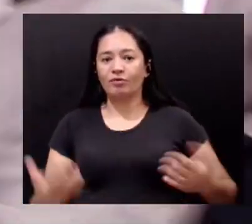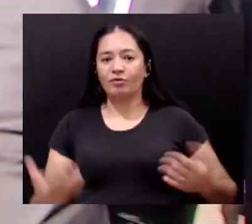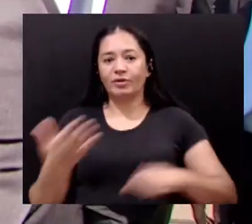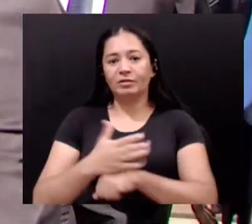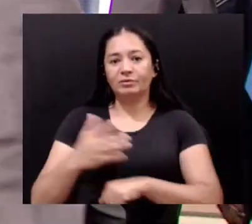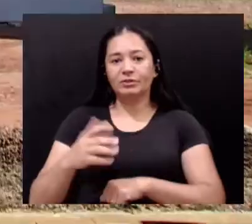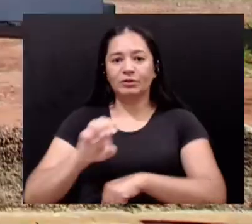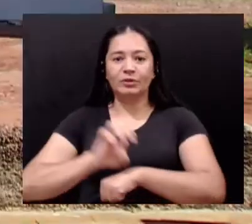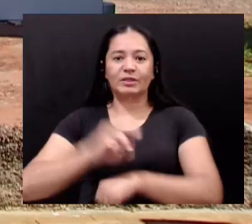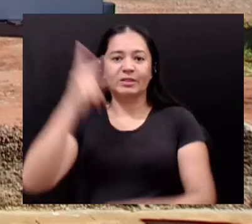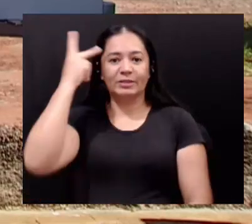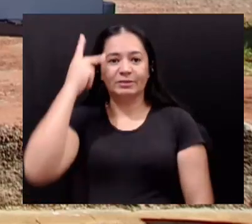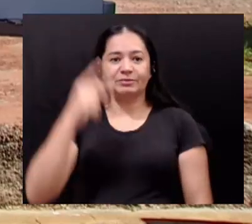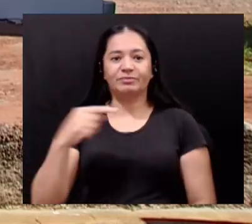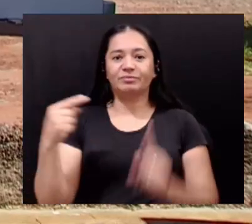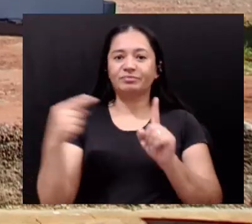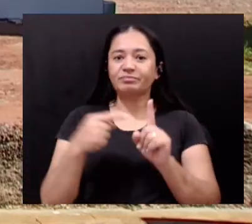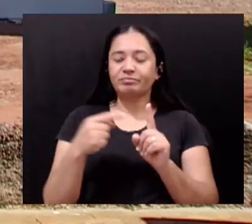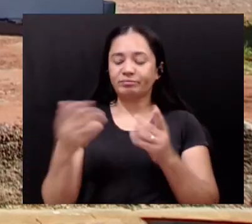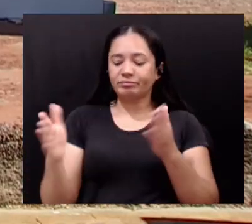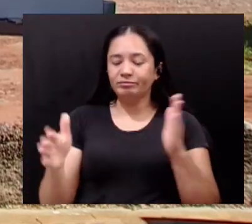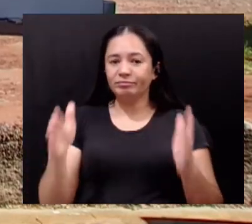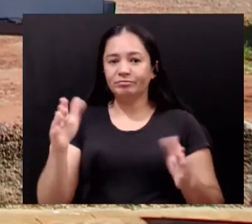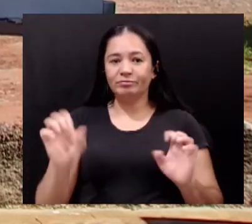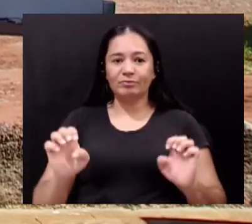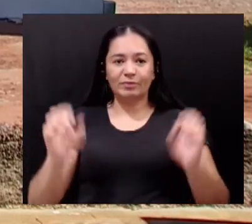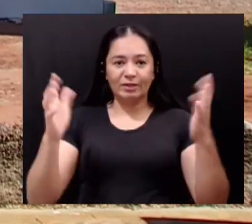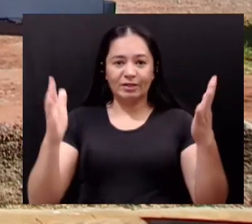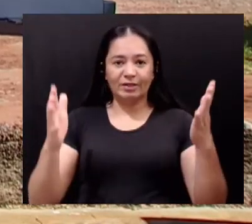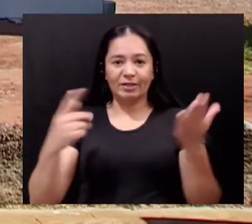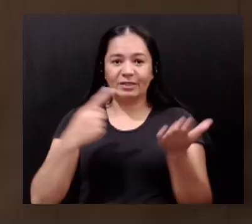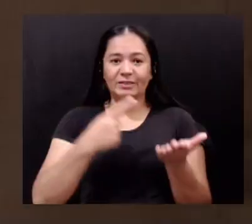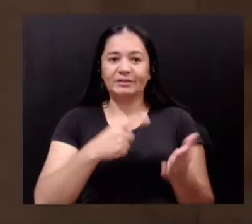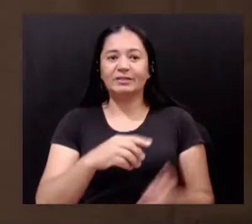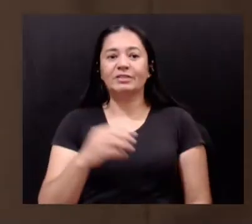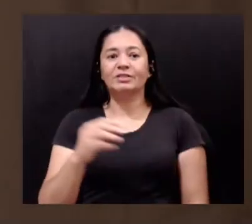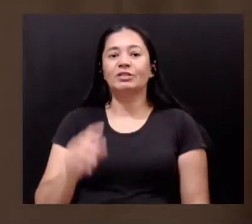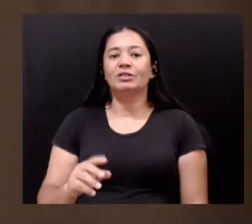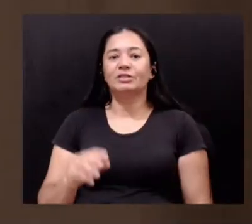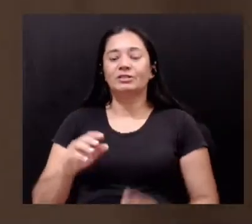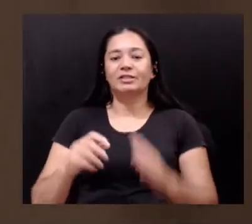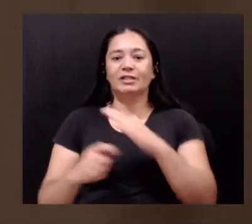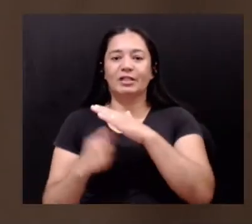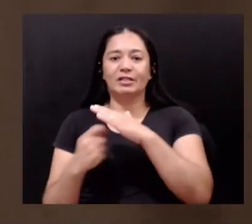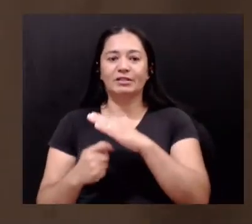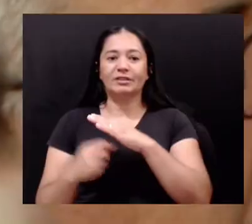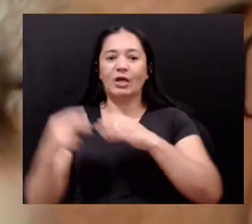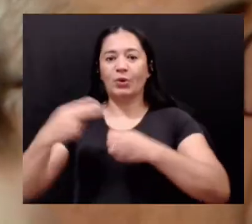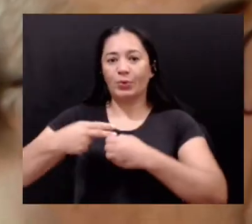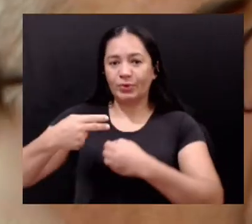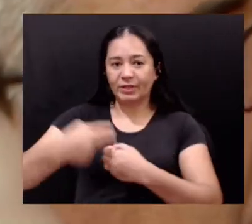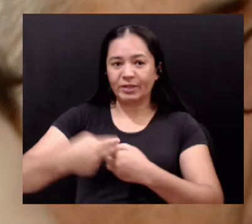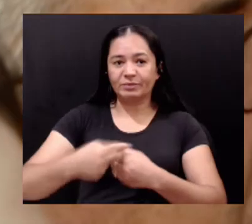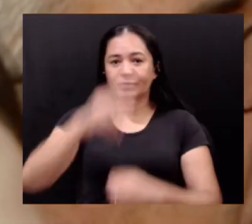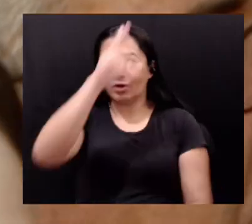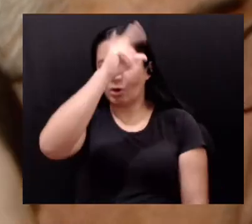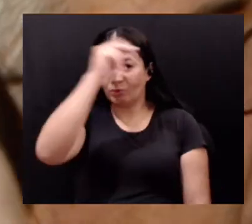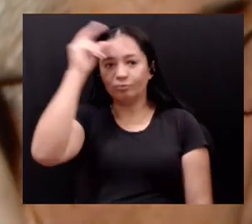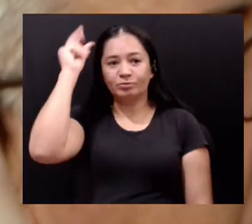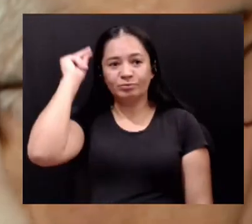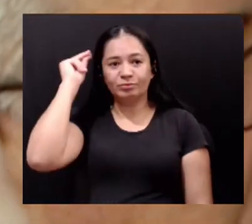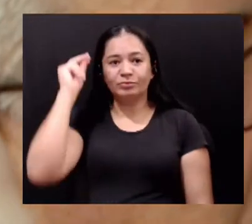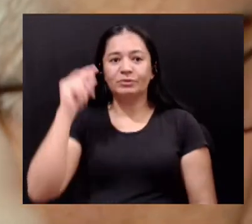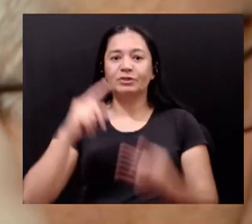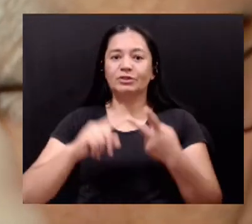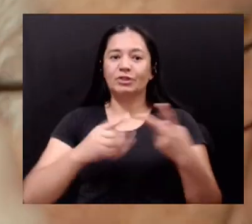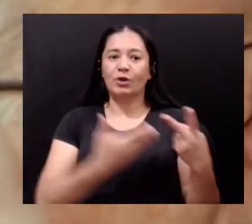Paulo durante evento realizado na Agência de Inovação da Unicamp. O prefeito Dário Saad, o presidente da Câmara,